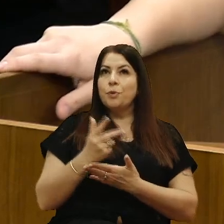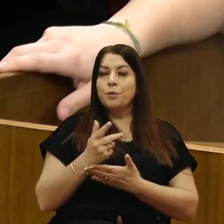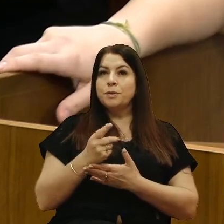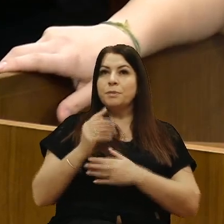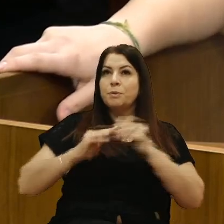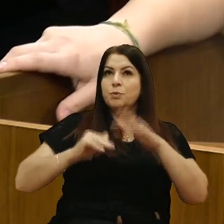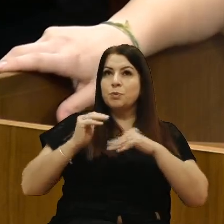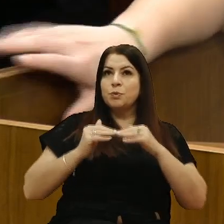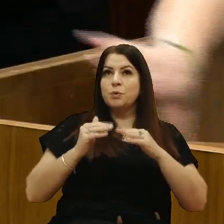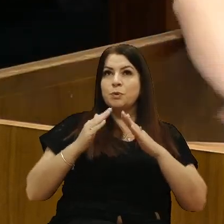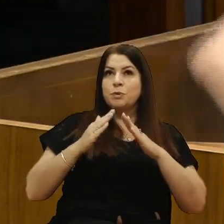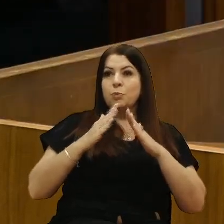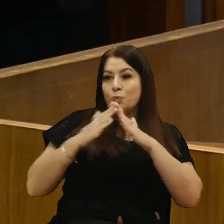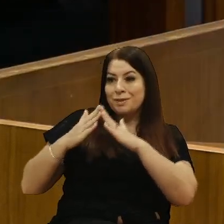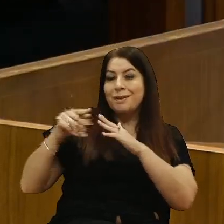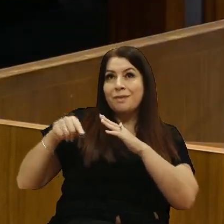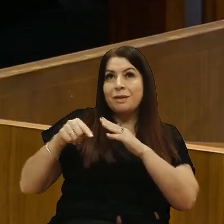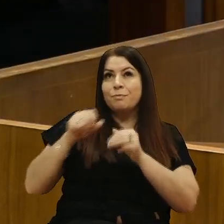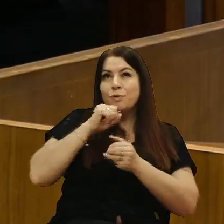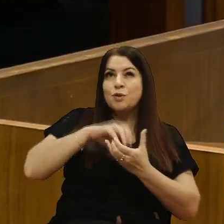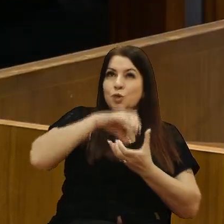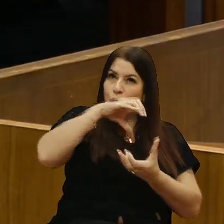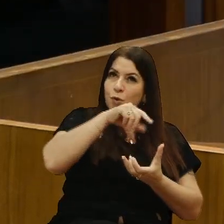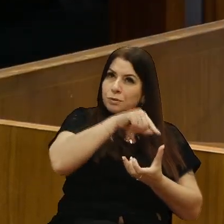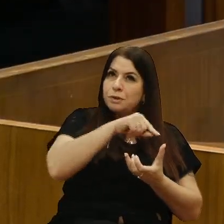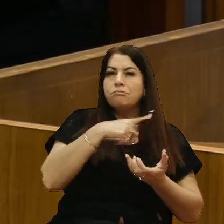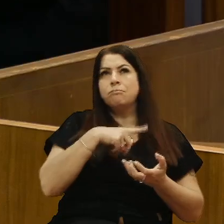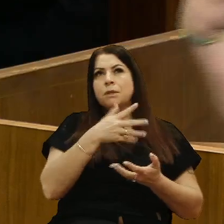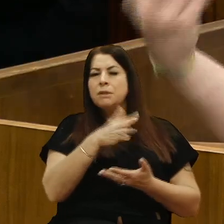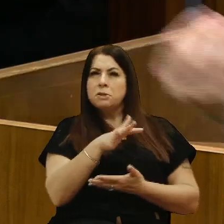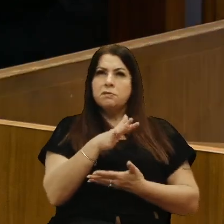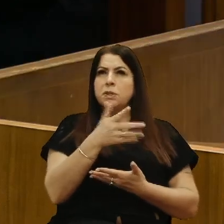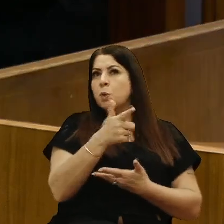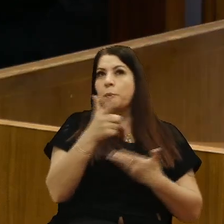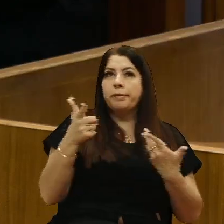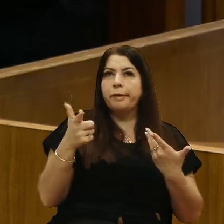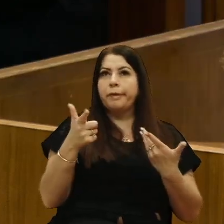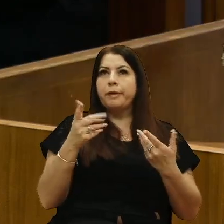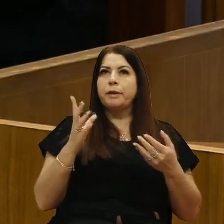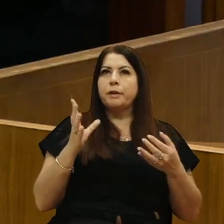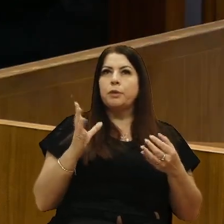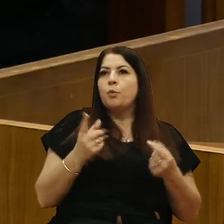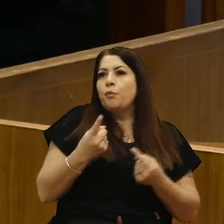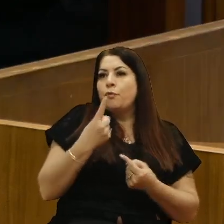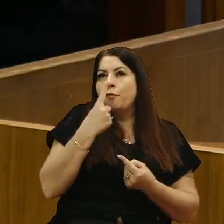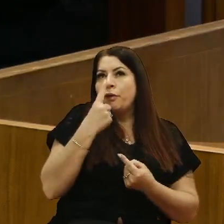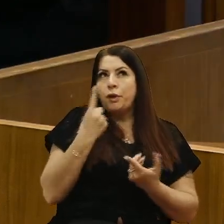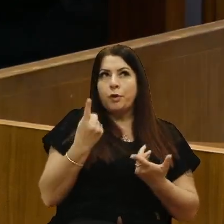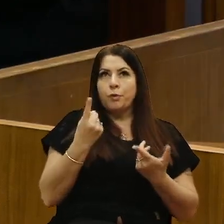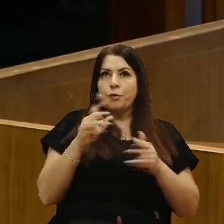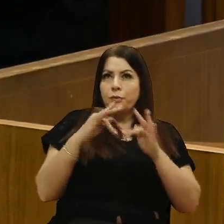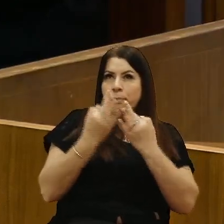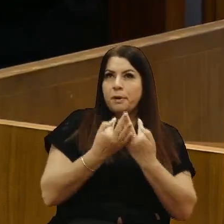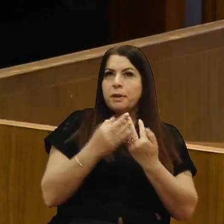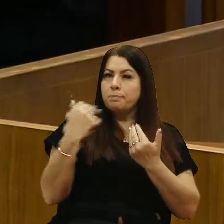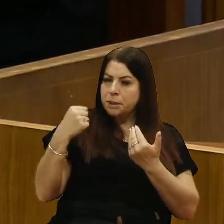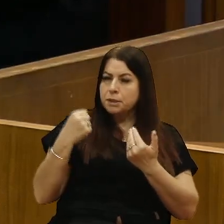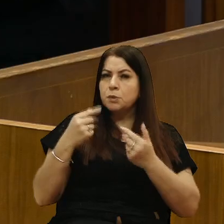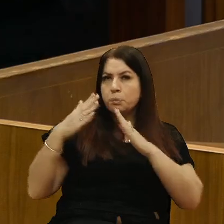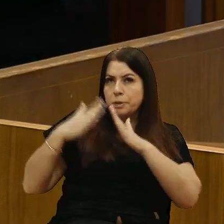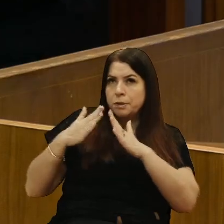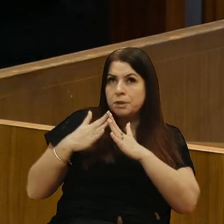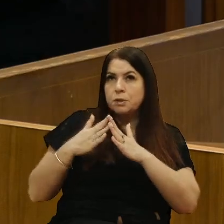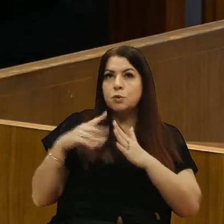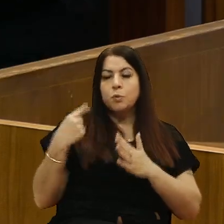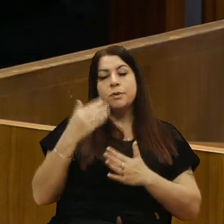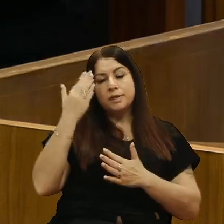construir um residencial para idosos, que são para aqueles idosos que muitas vezes não têm, né, vínculo familiar, né, enfim, necessitam de uma moradia. Nós